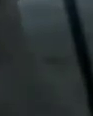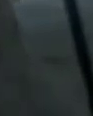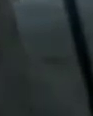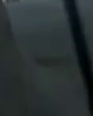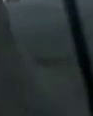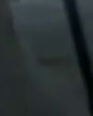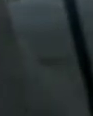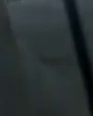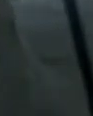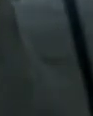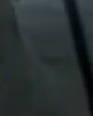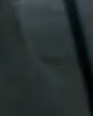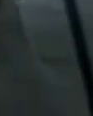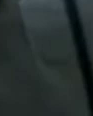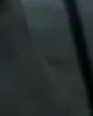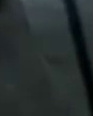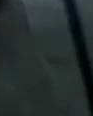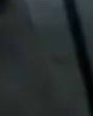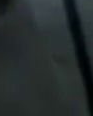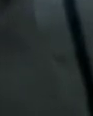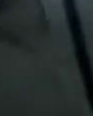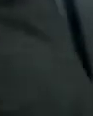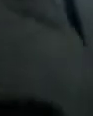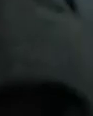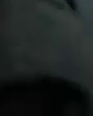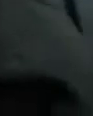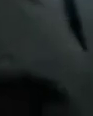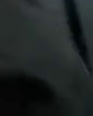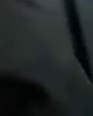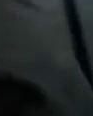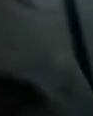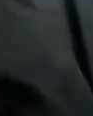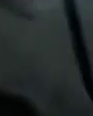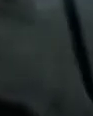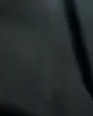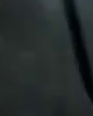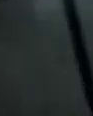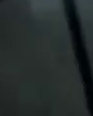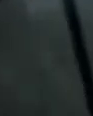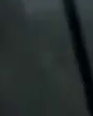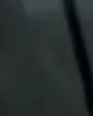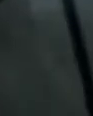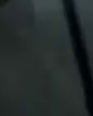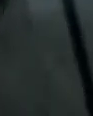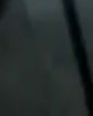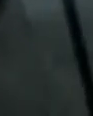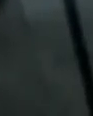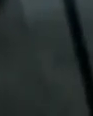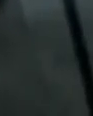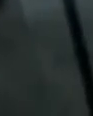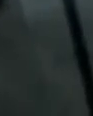todos, justamente por essa ausência, né? E essas faltas que sejam